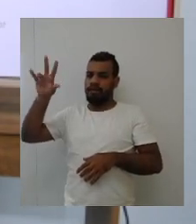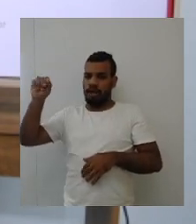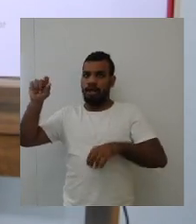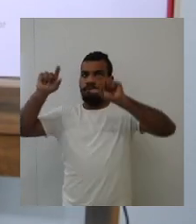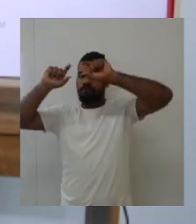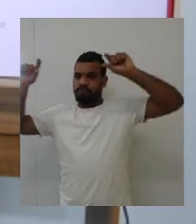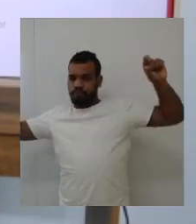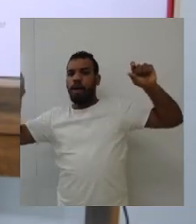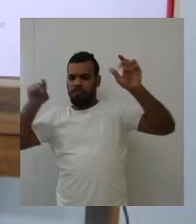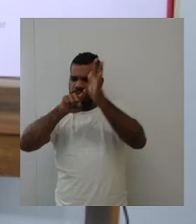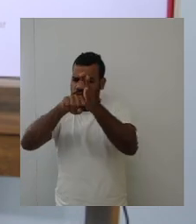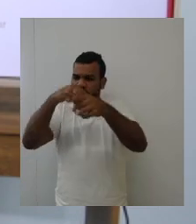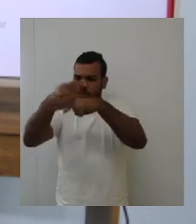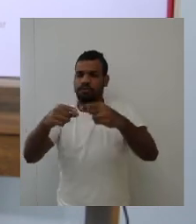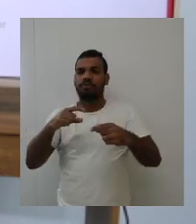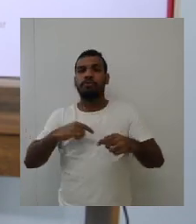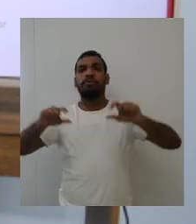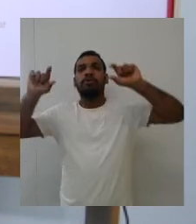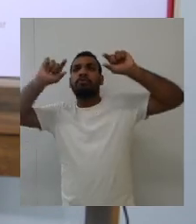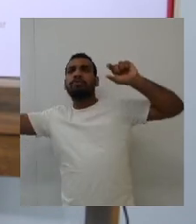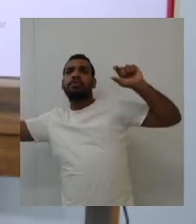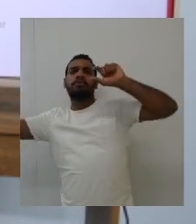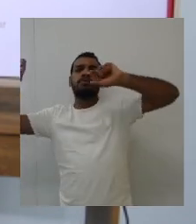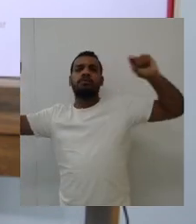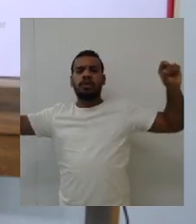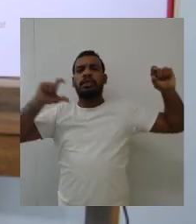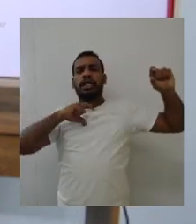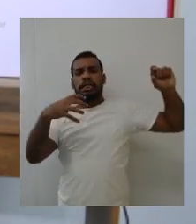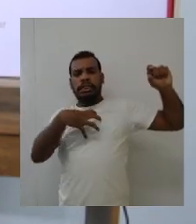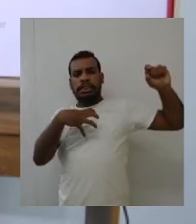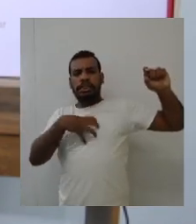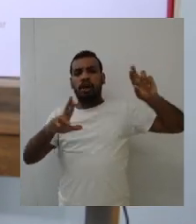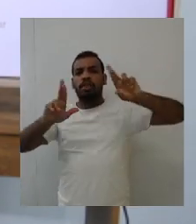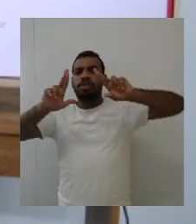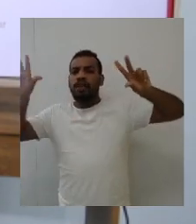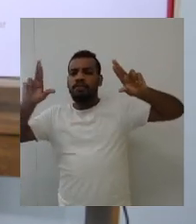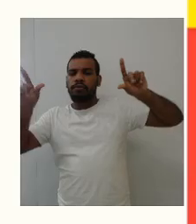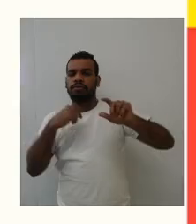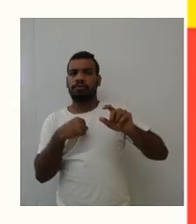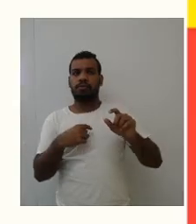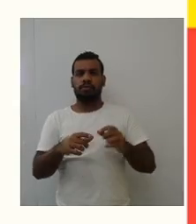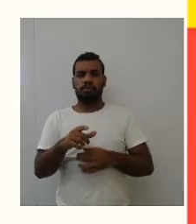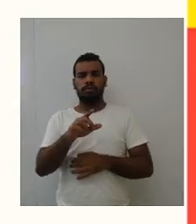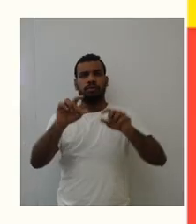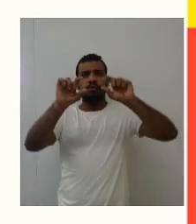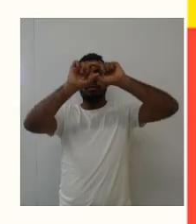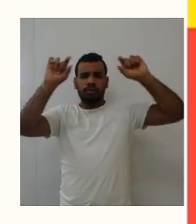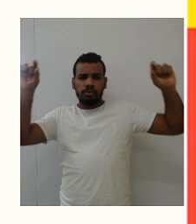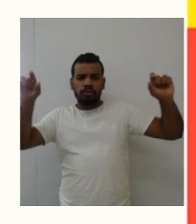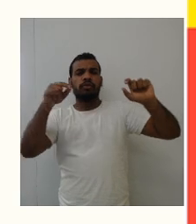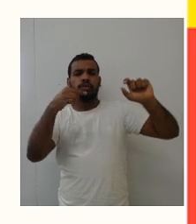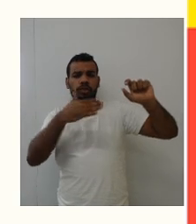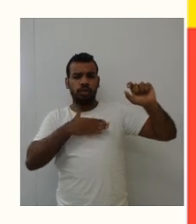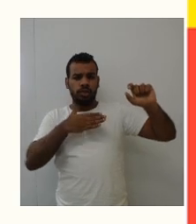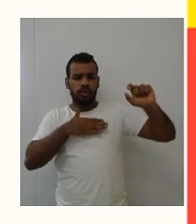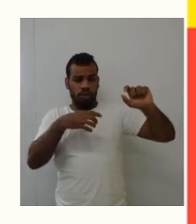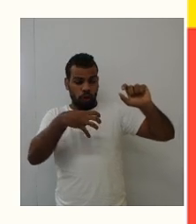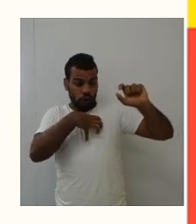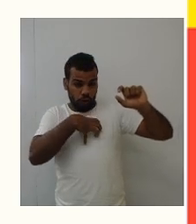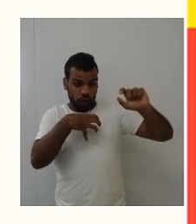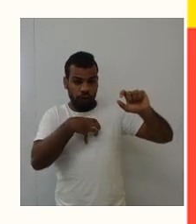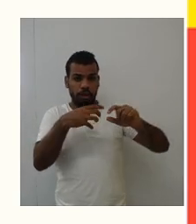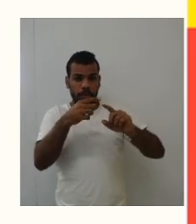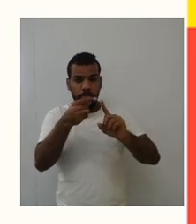elas expressam efeitos de sentido distintos, não é? O primeiro efeito de sentido, que é estabelecido entre as duas orações, do primeiro exemplo,